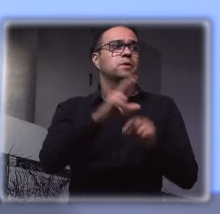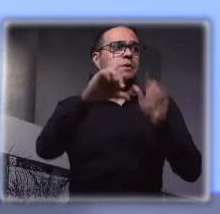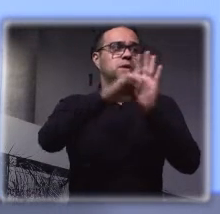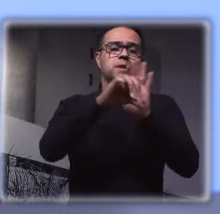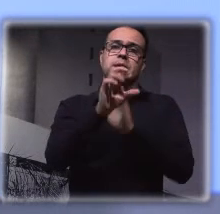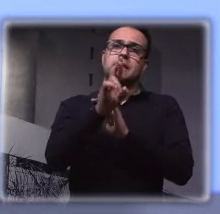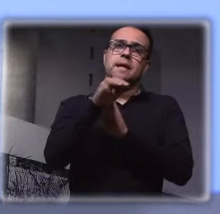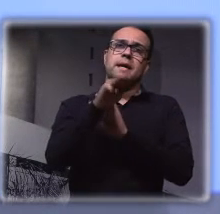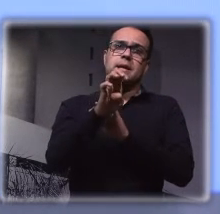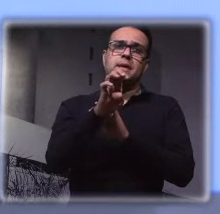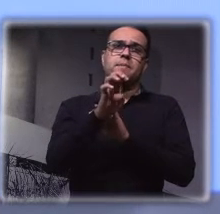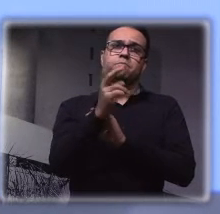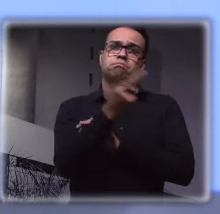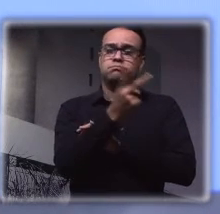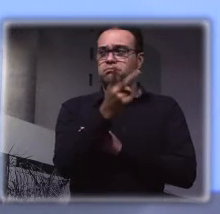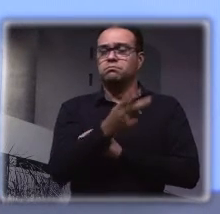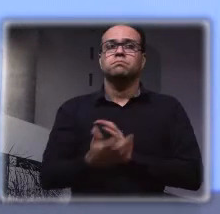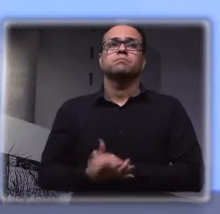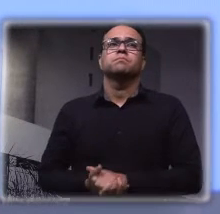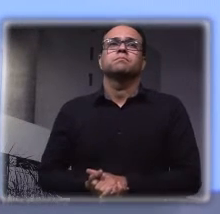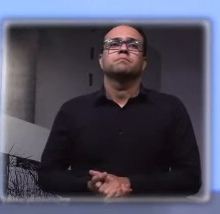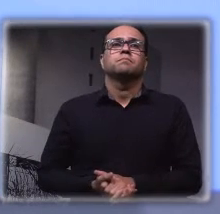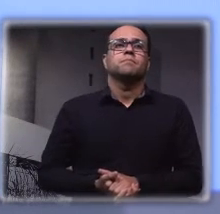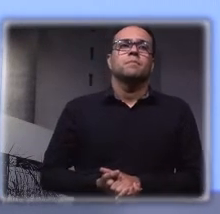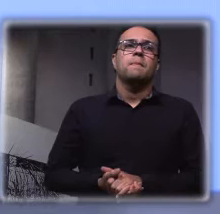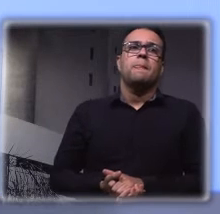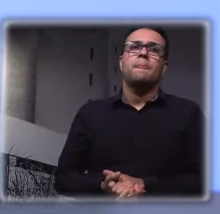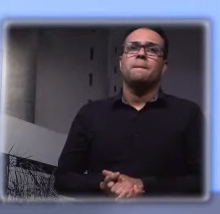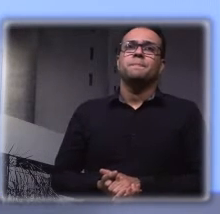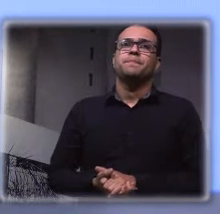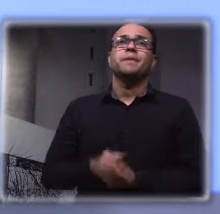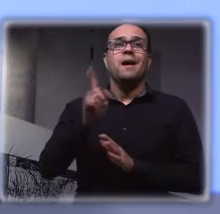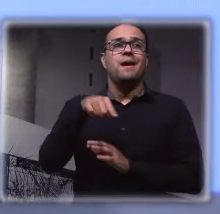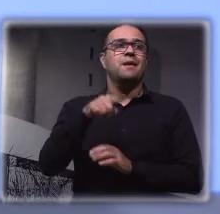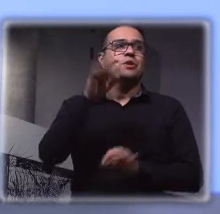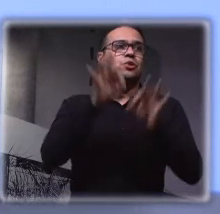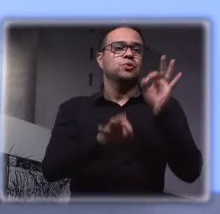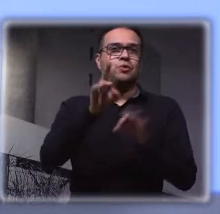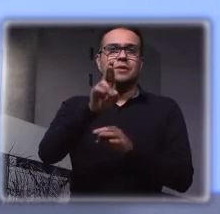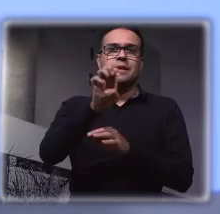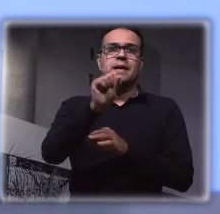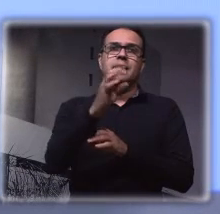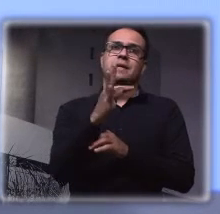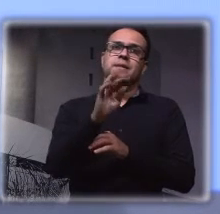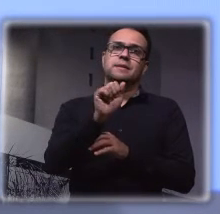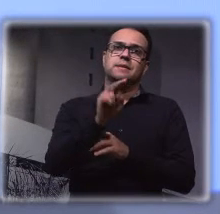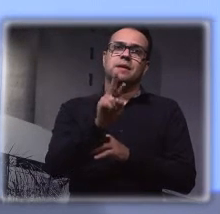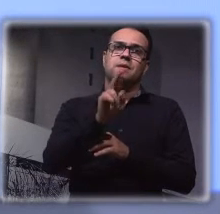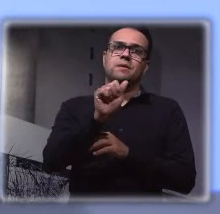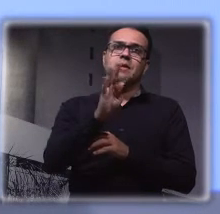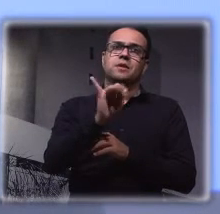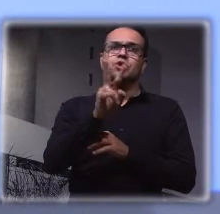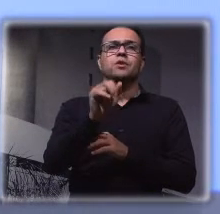foi construída por essas partes. Isso é justiça restaurativa. E muita